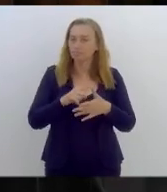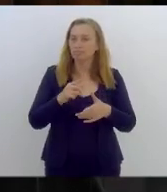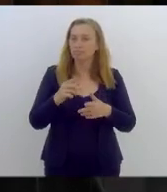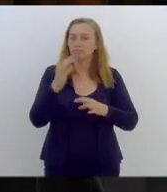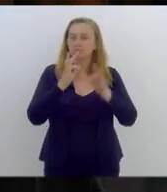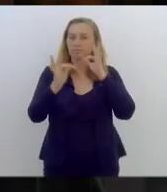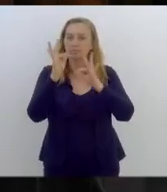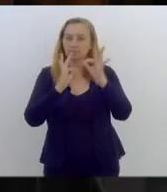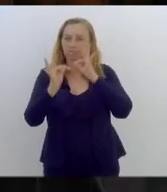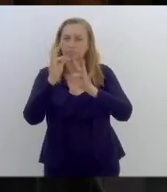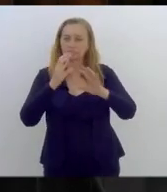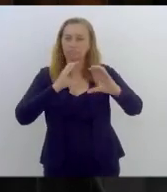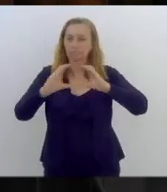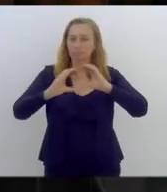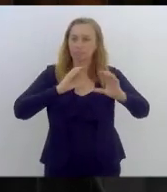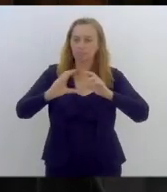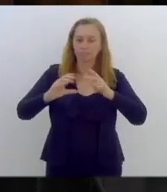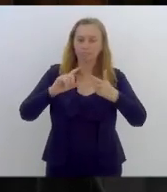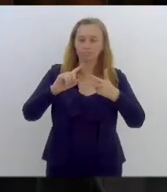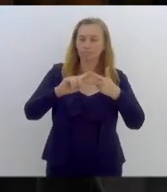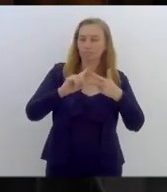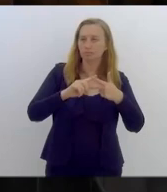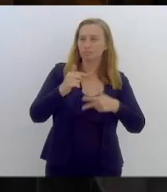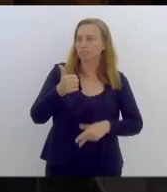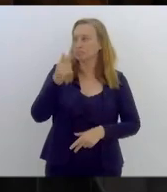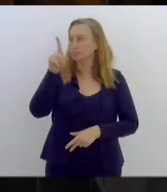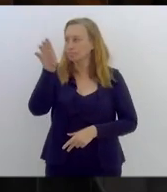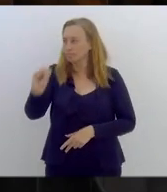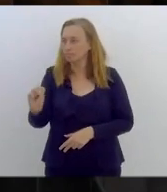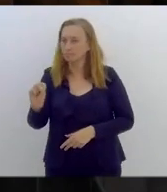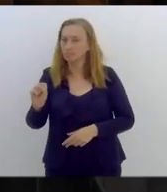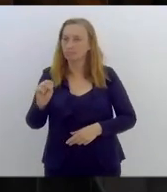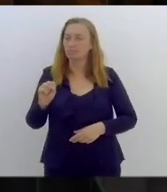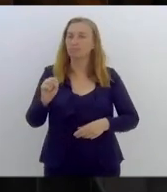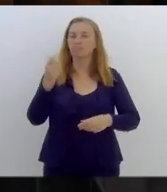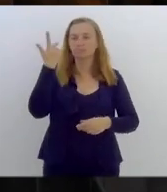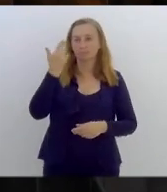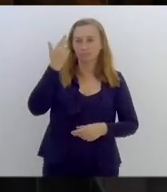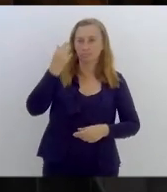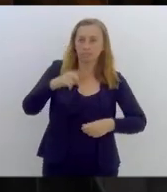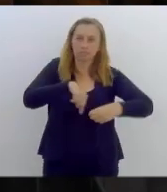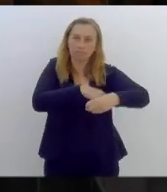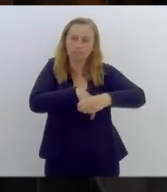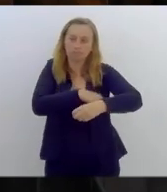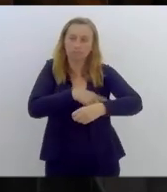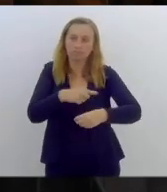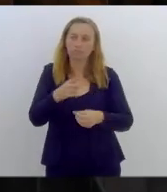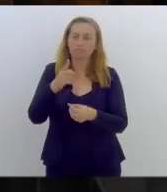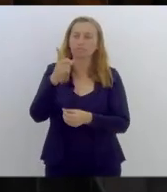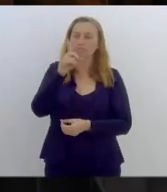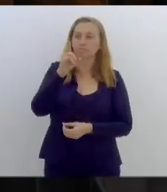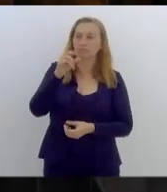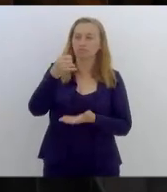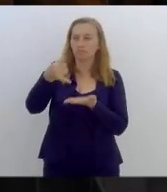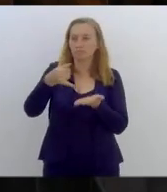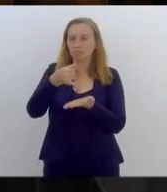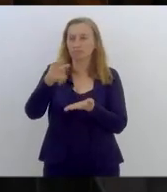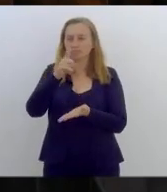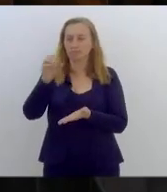telecomunicações gás natural gás de cozinha e óleo diesel